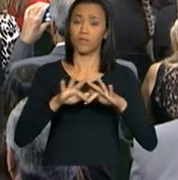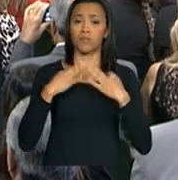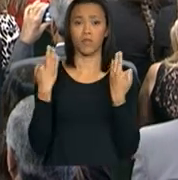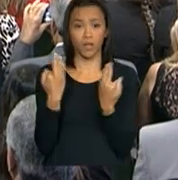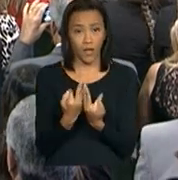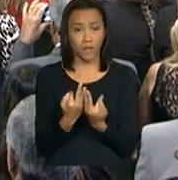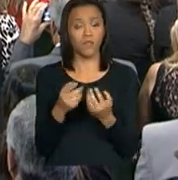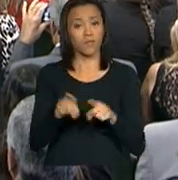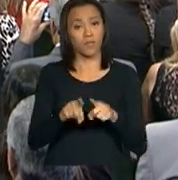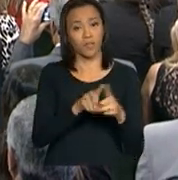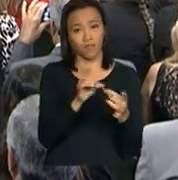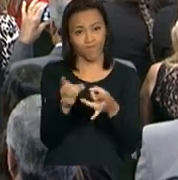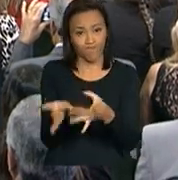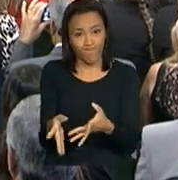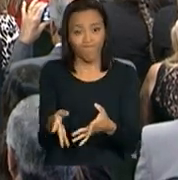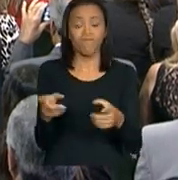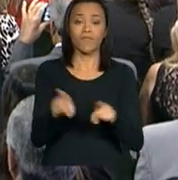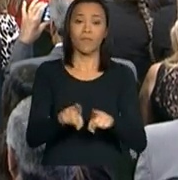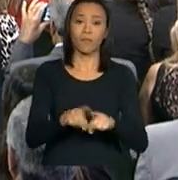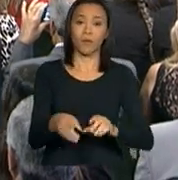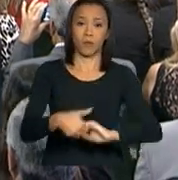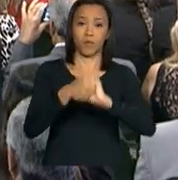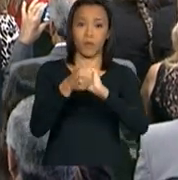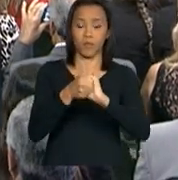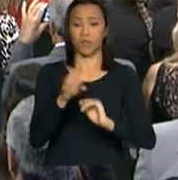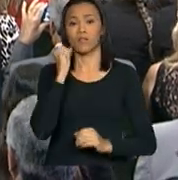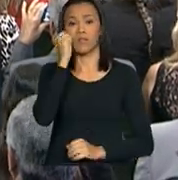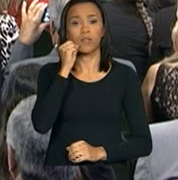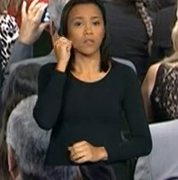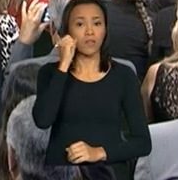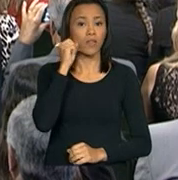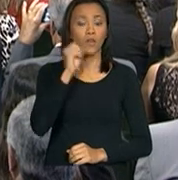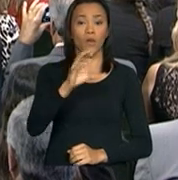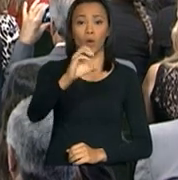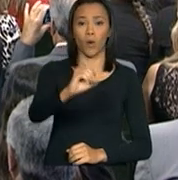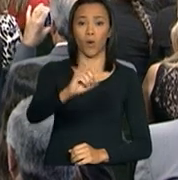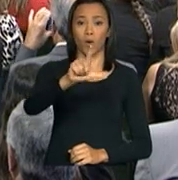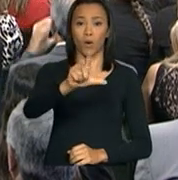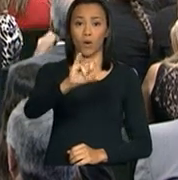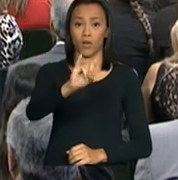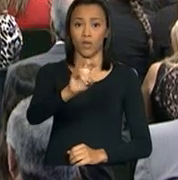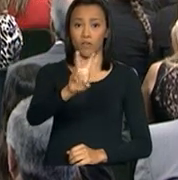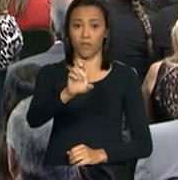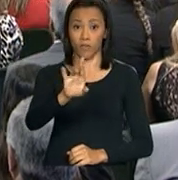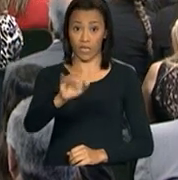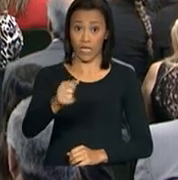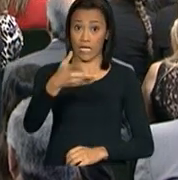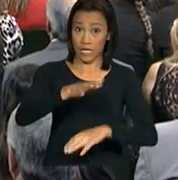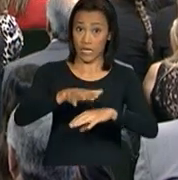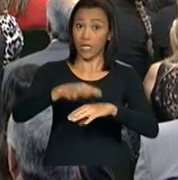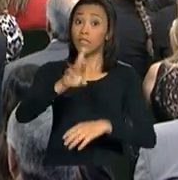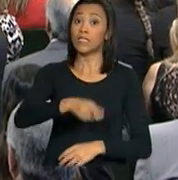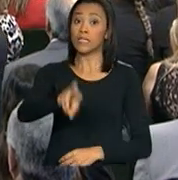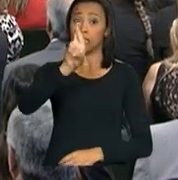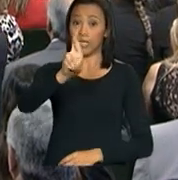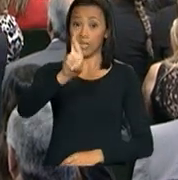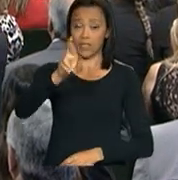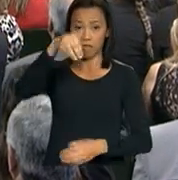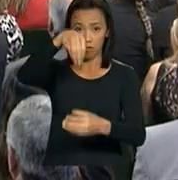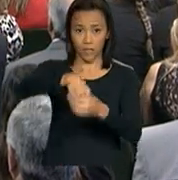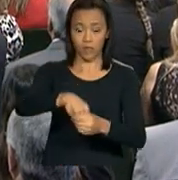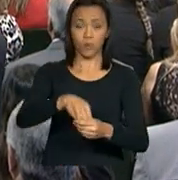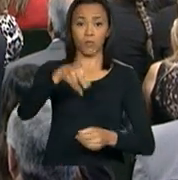deixam cumprimentar o senador eunício Oliveira líder do do PMDB no senado